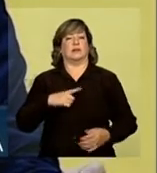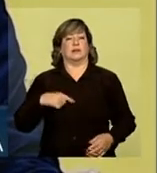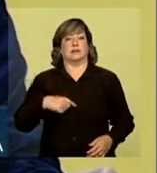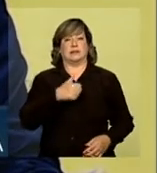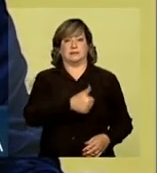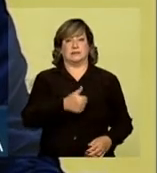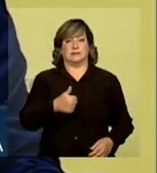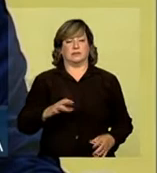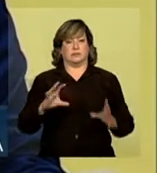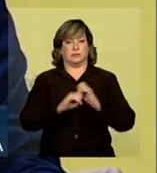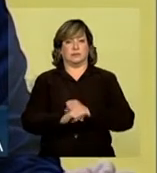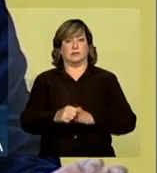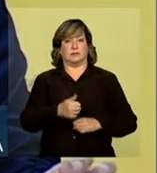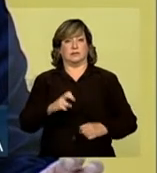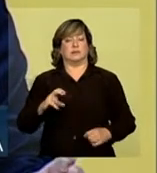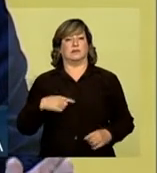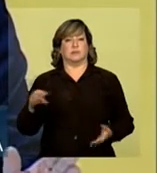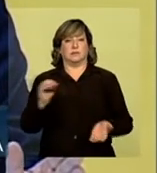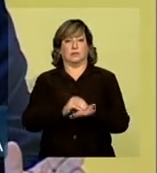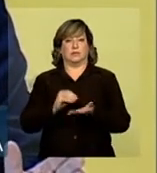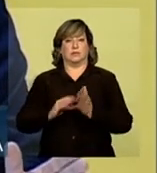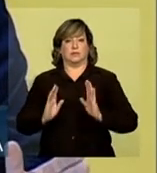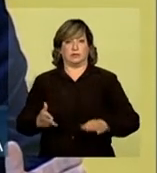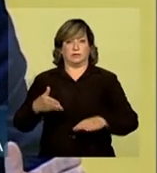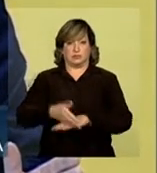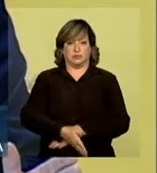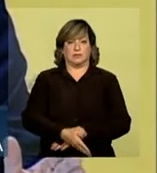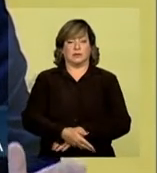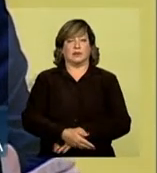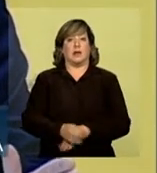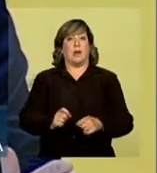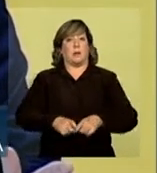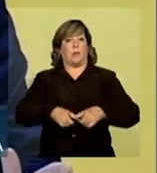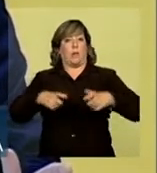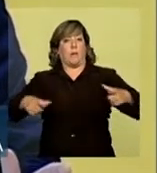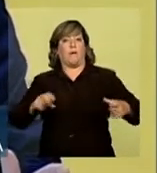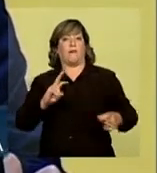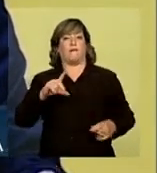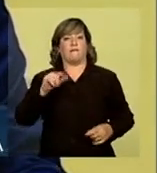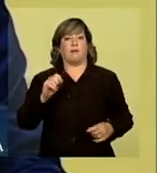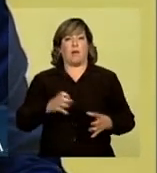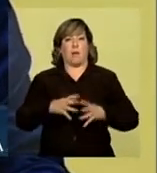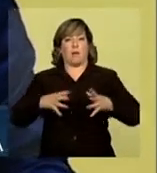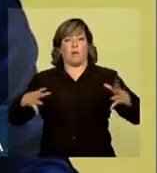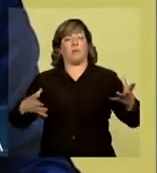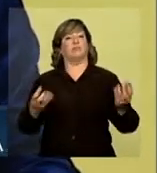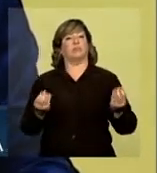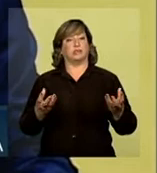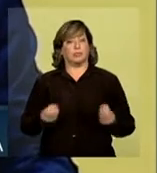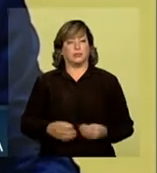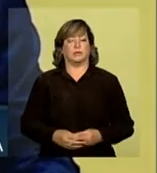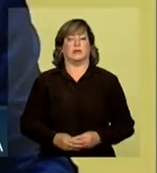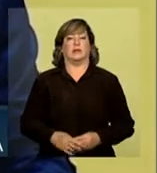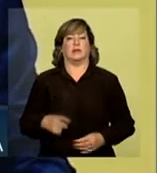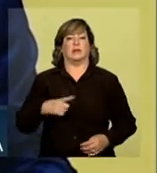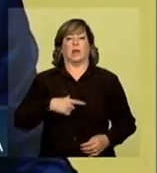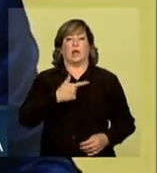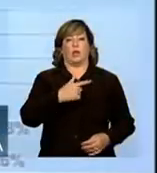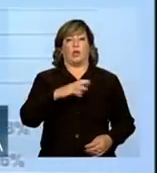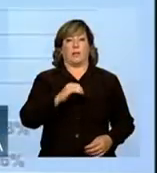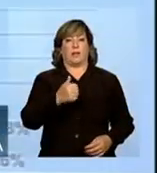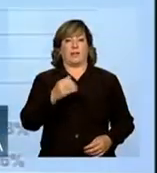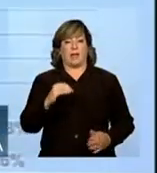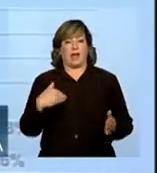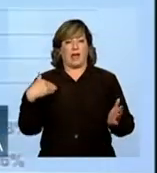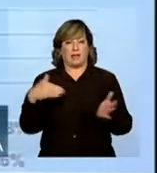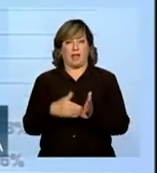participantes em com o crescimento do número de vagas é muito expressivo fim de 2010